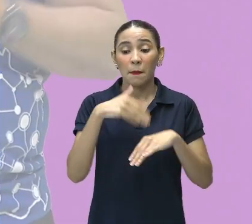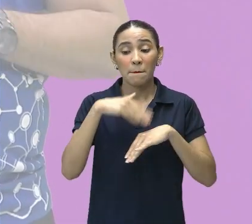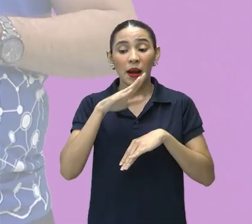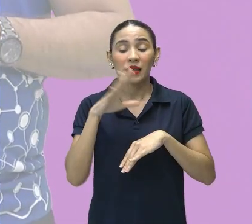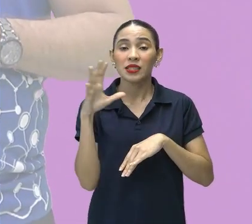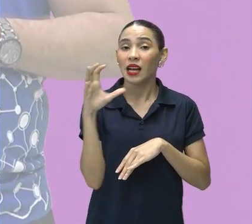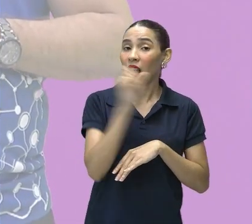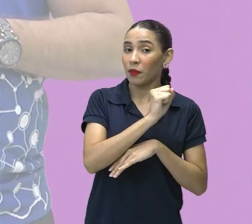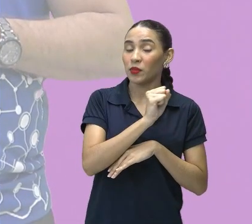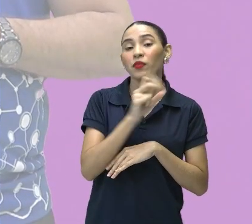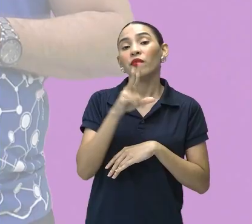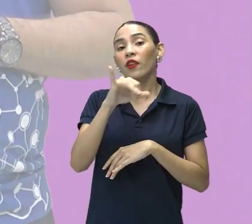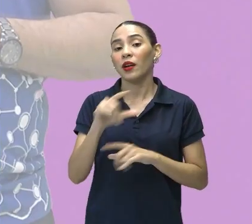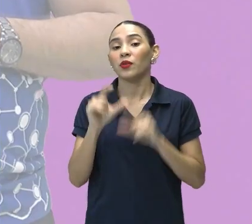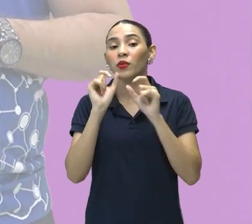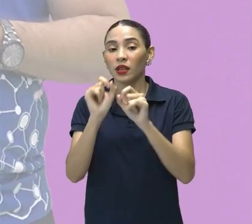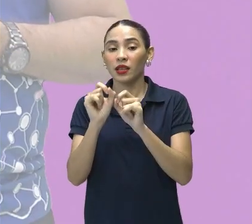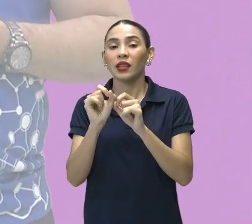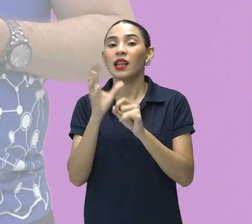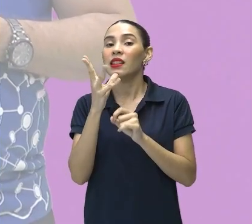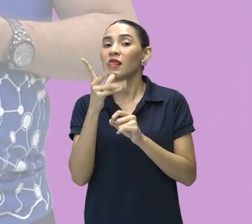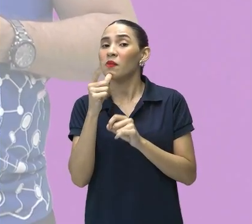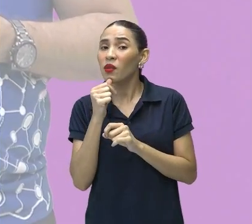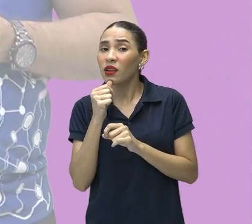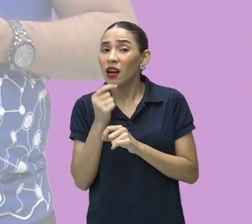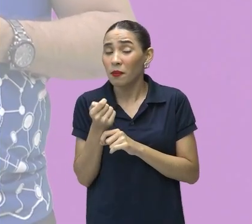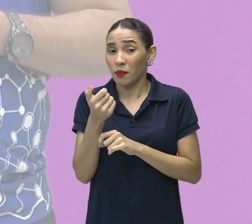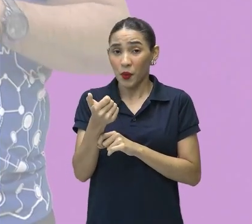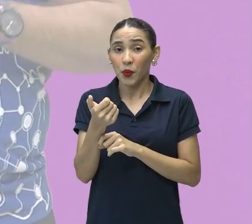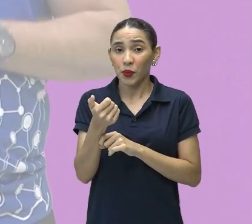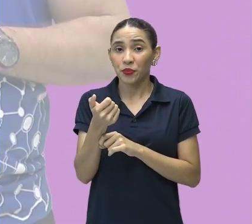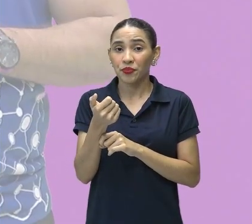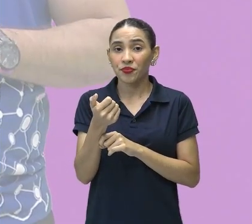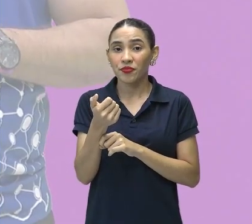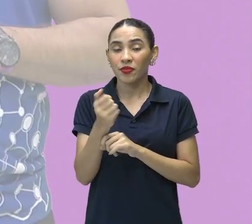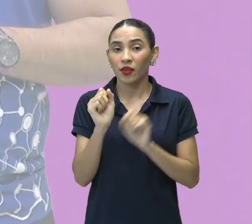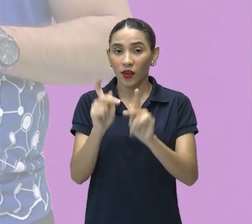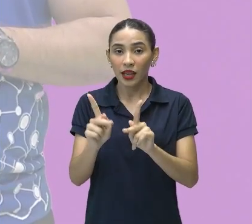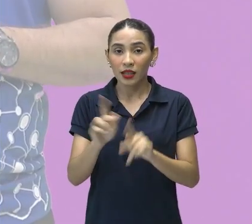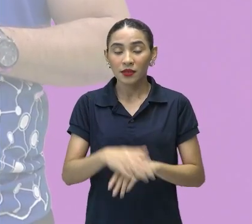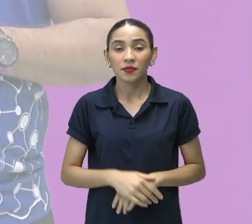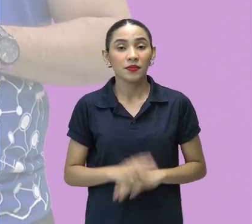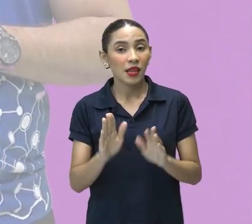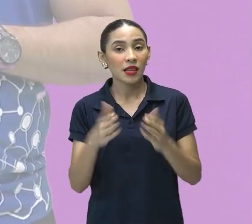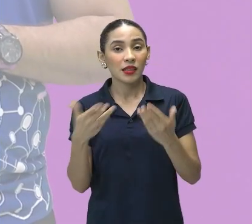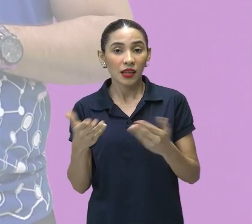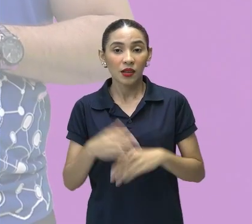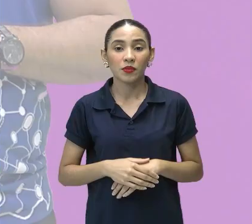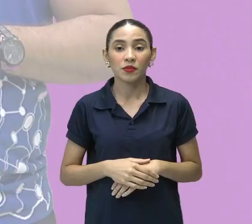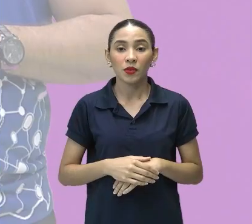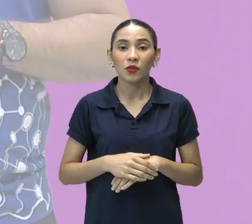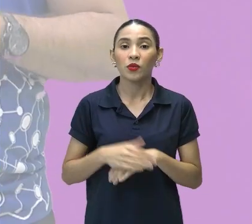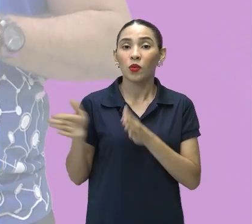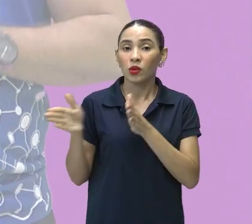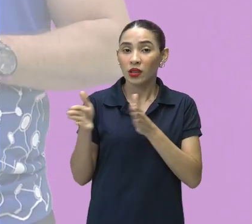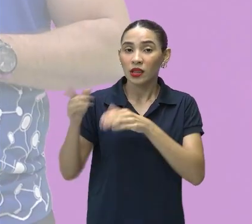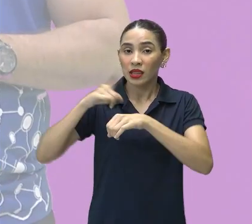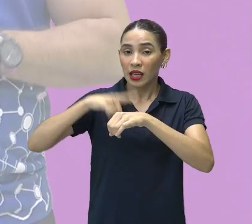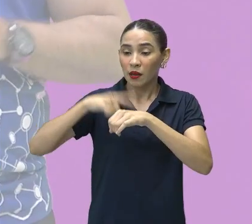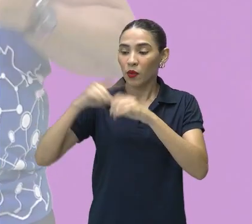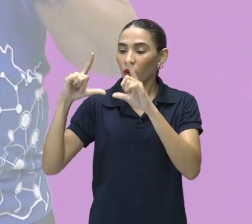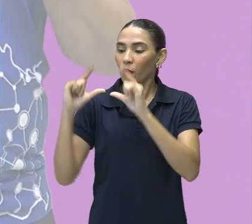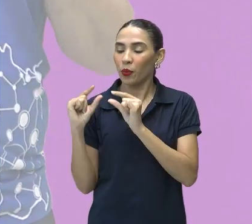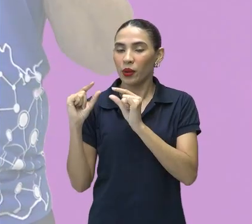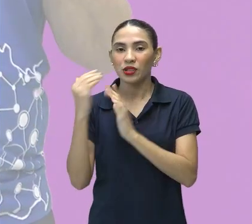rápido, ele vai demorar menos, tá bom? Então, o seu tempo